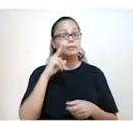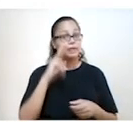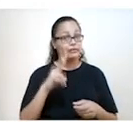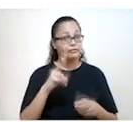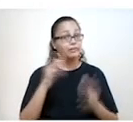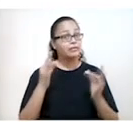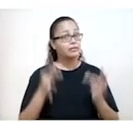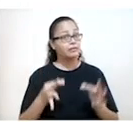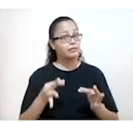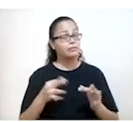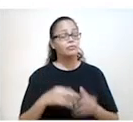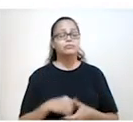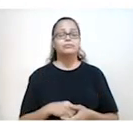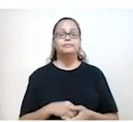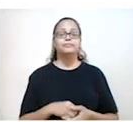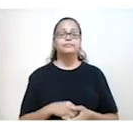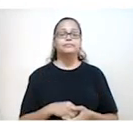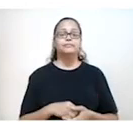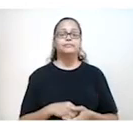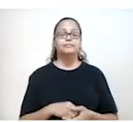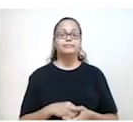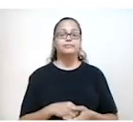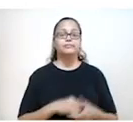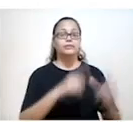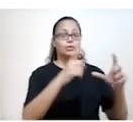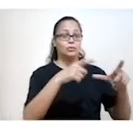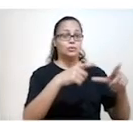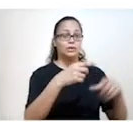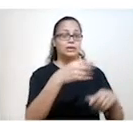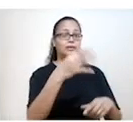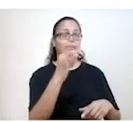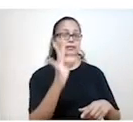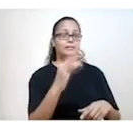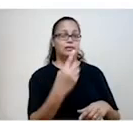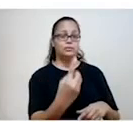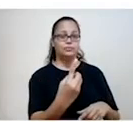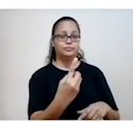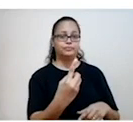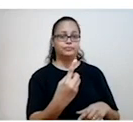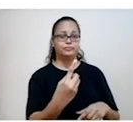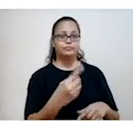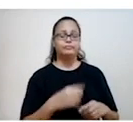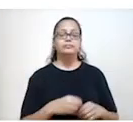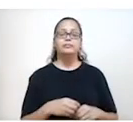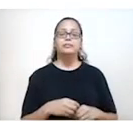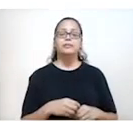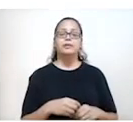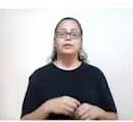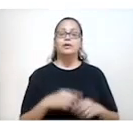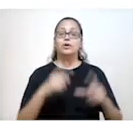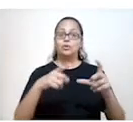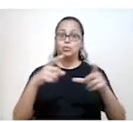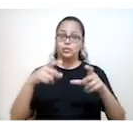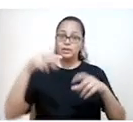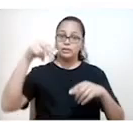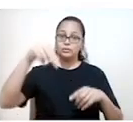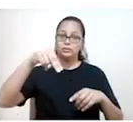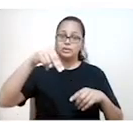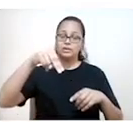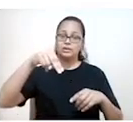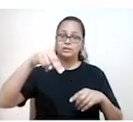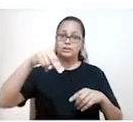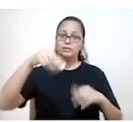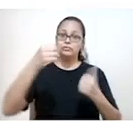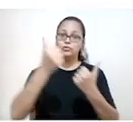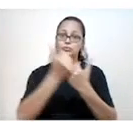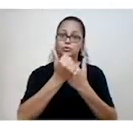certa. Ó, posição 1, T1. No lugar do 2, no lugar do N, desculpa, eu